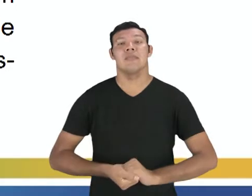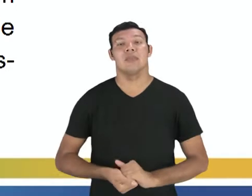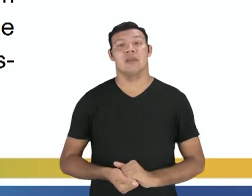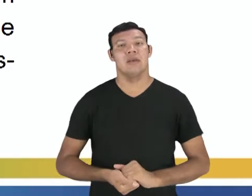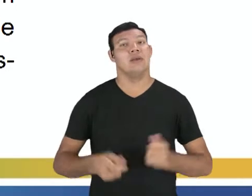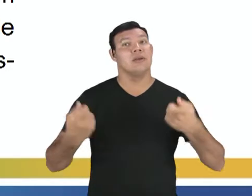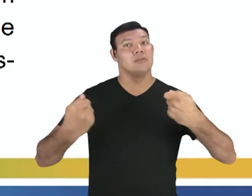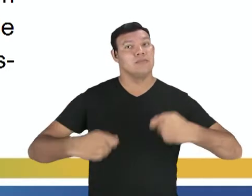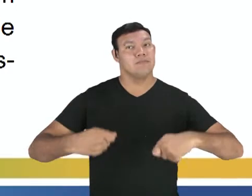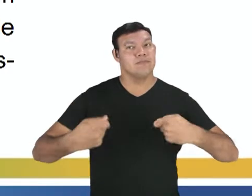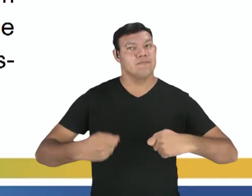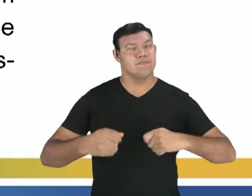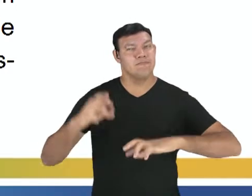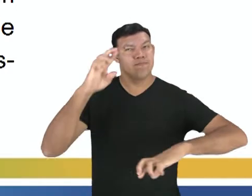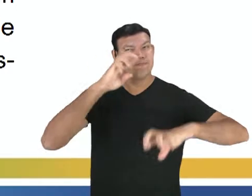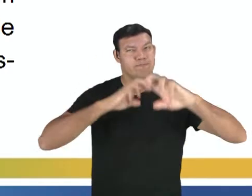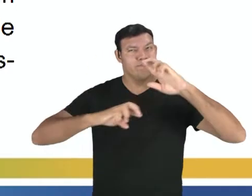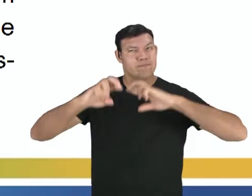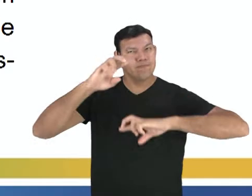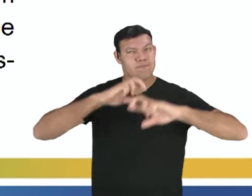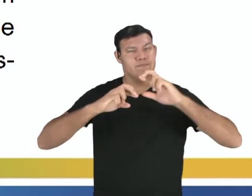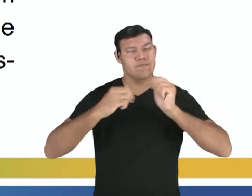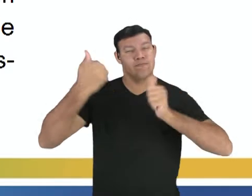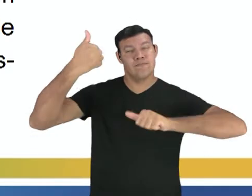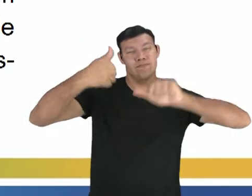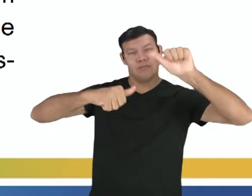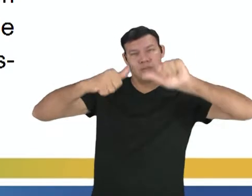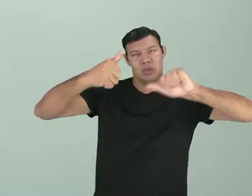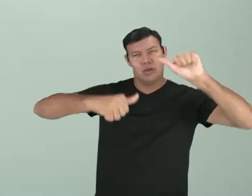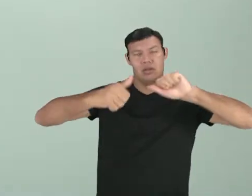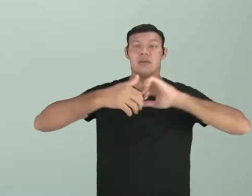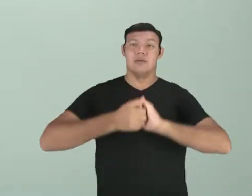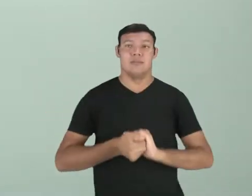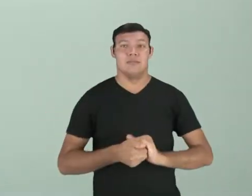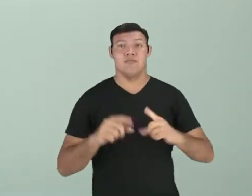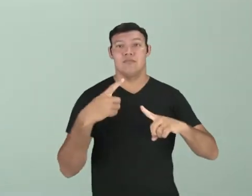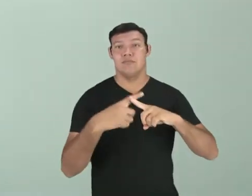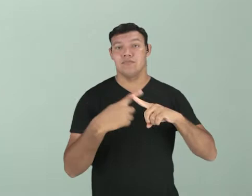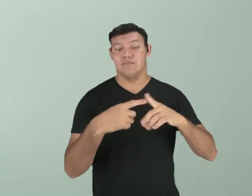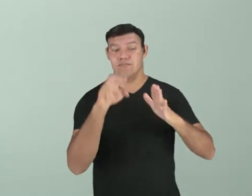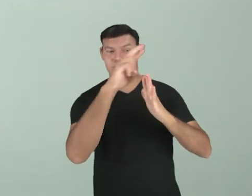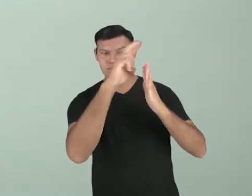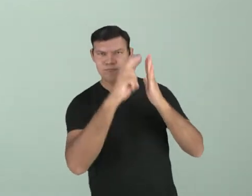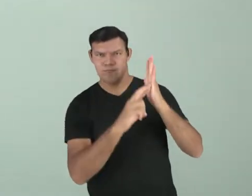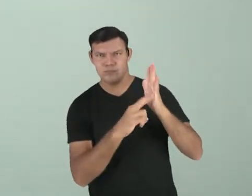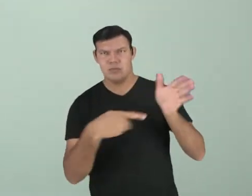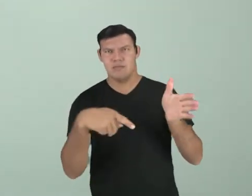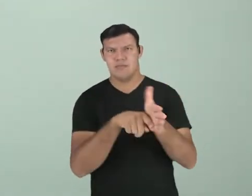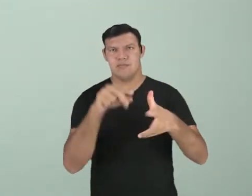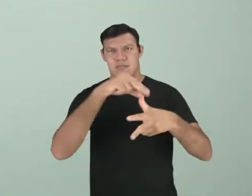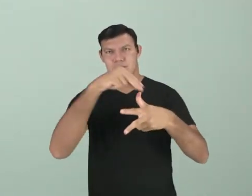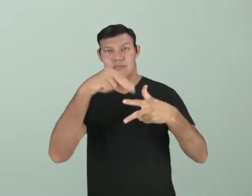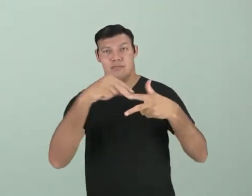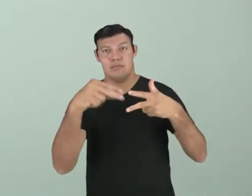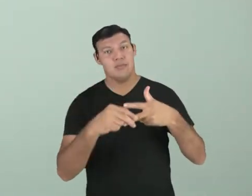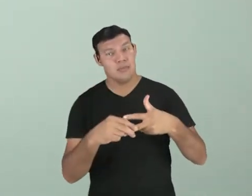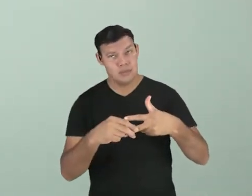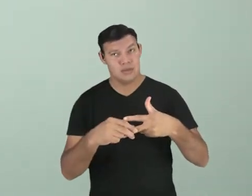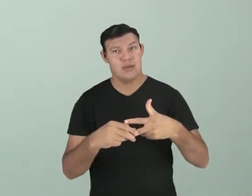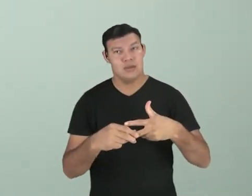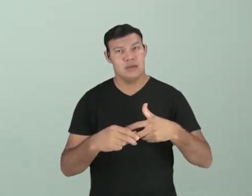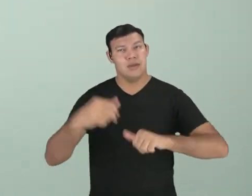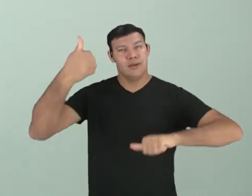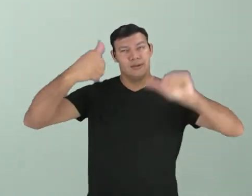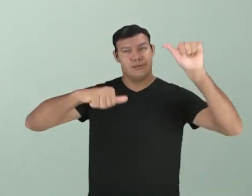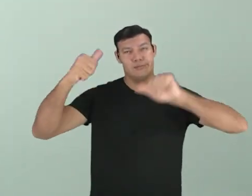É necessário que vocês observem, que vocês analisem, porque a redação do Enem, como eu já disse, ela é